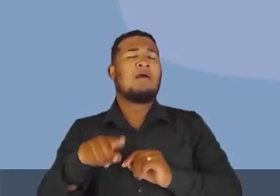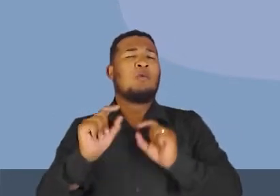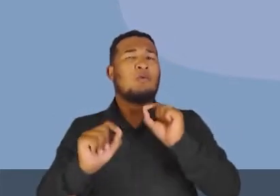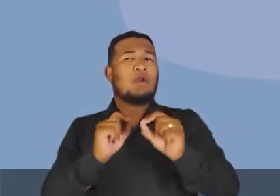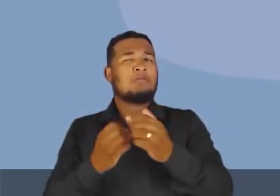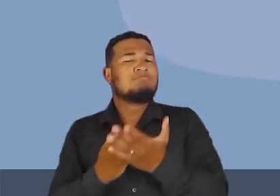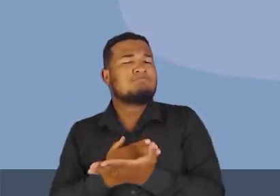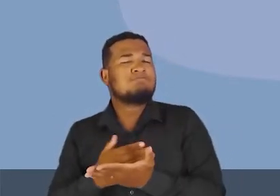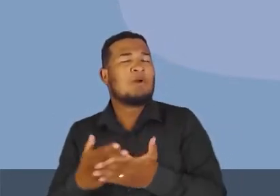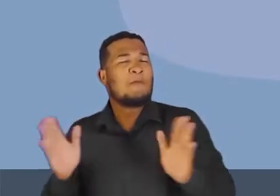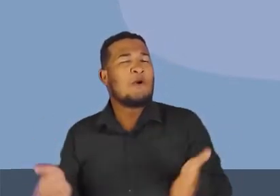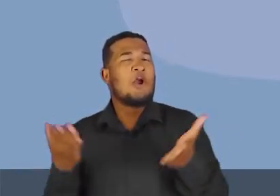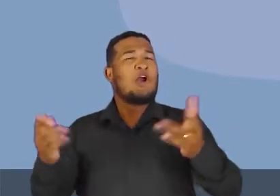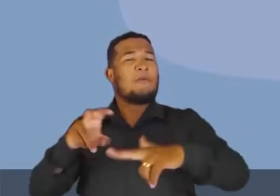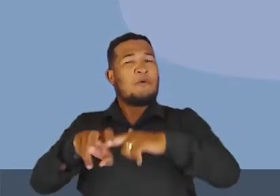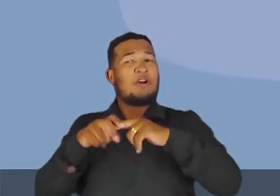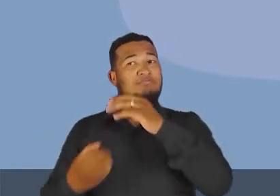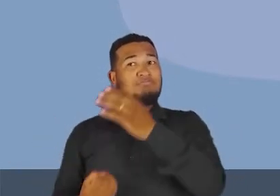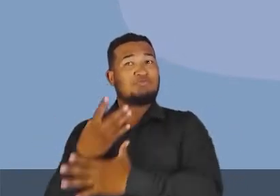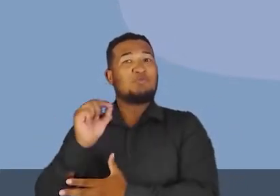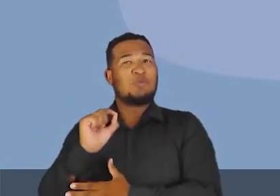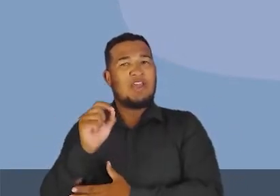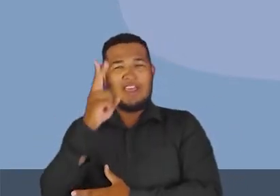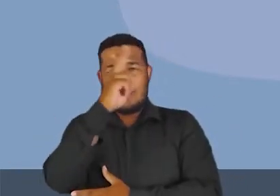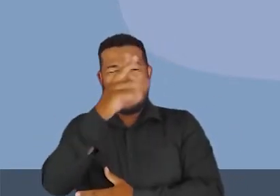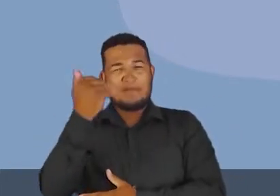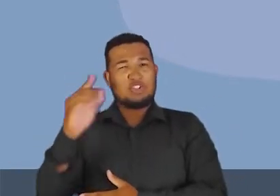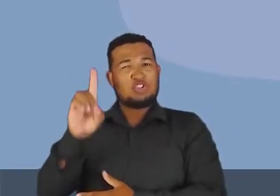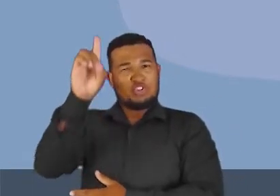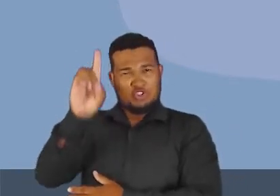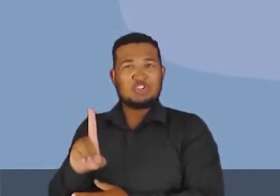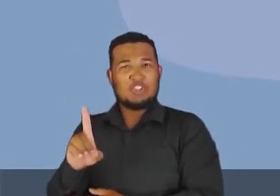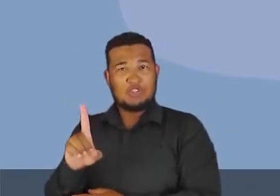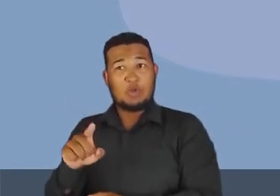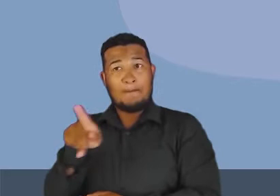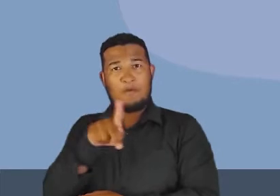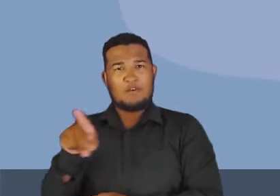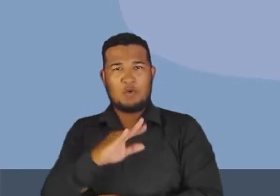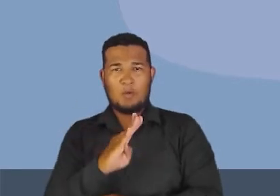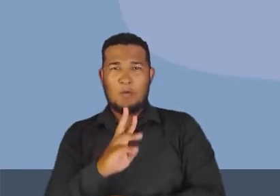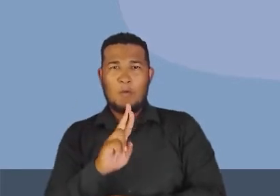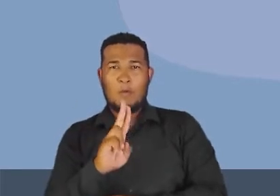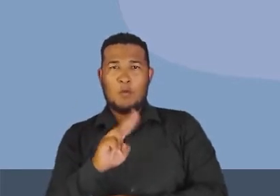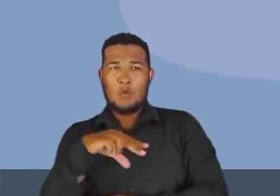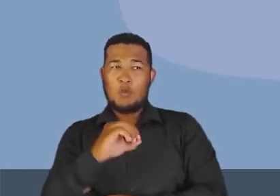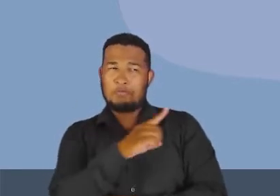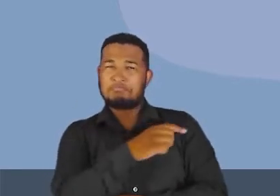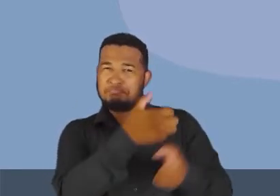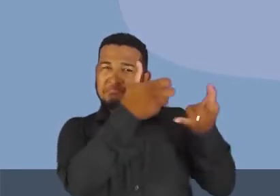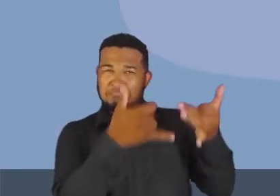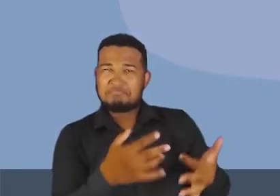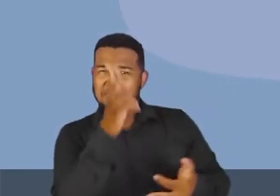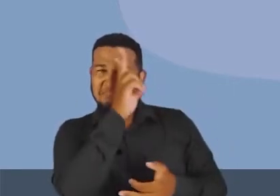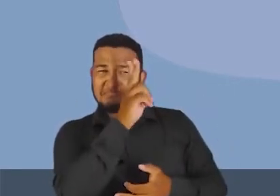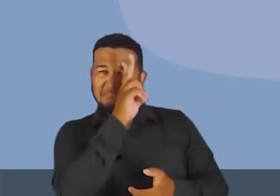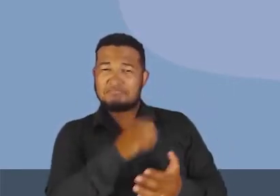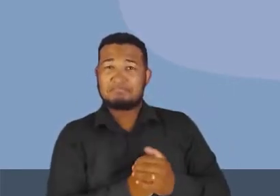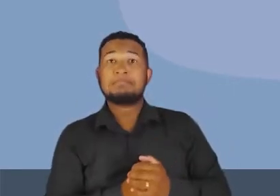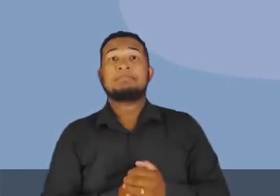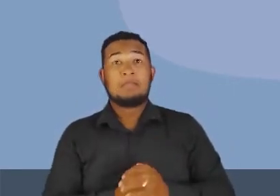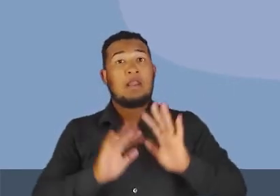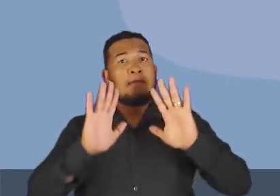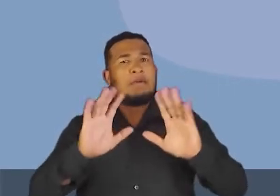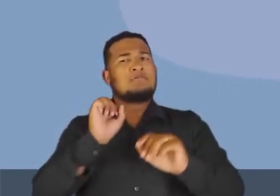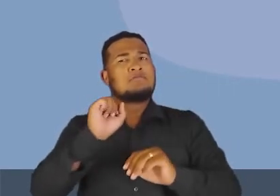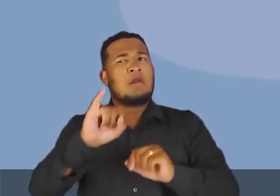inspirada nessa tese dos direitos naturais da modernidade que o professor Bruno mencionou, tá? Mas, se a